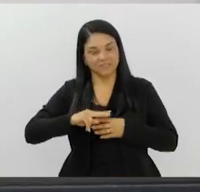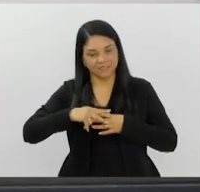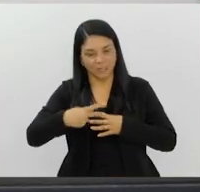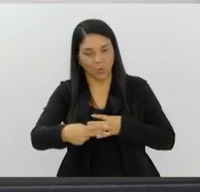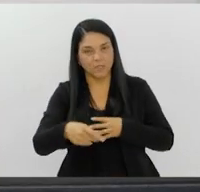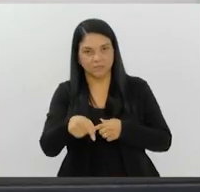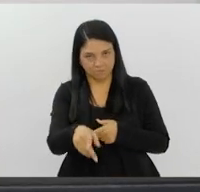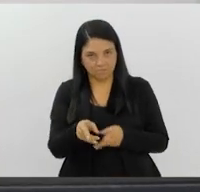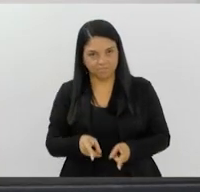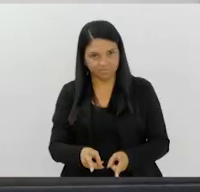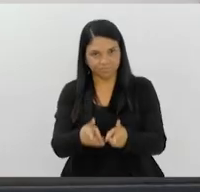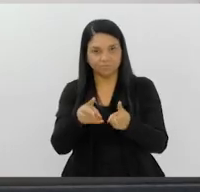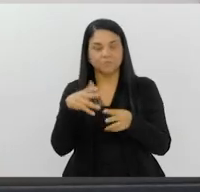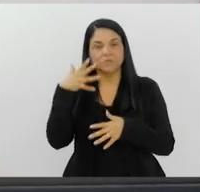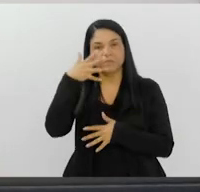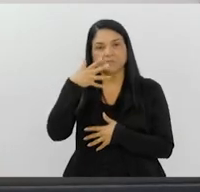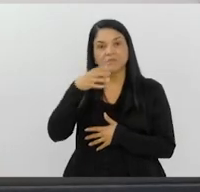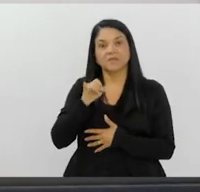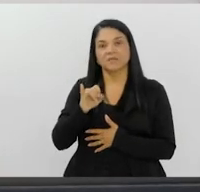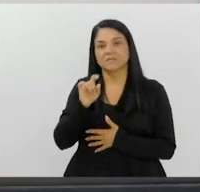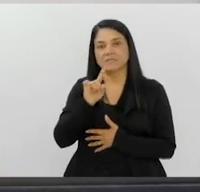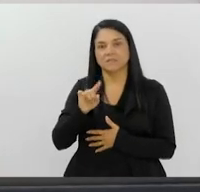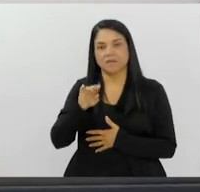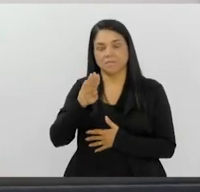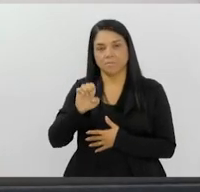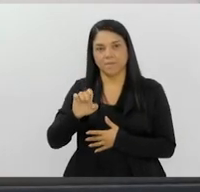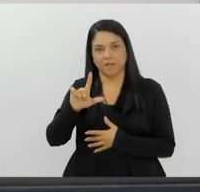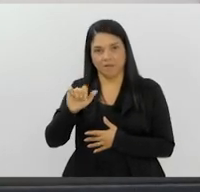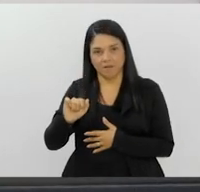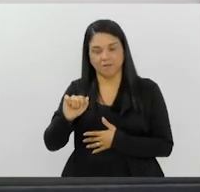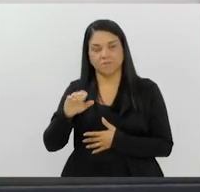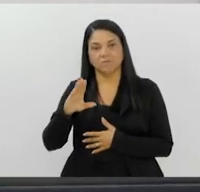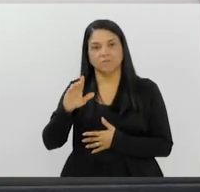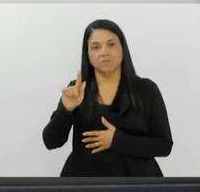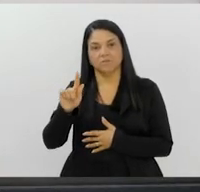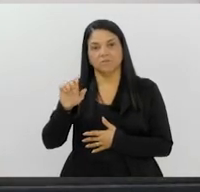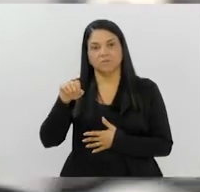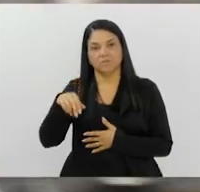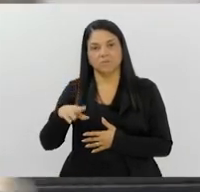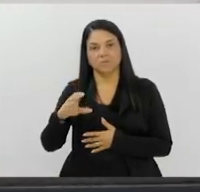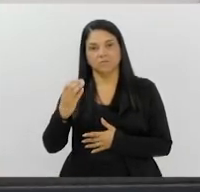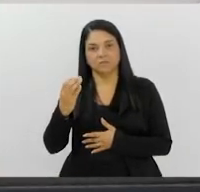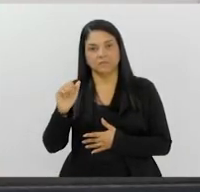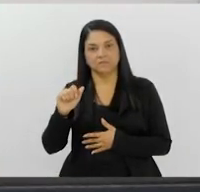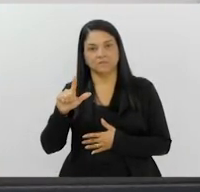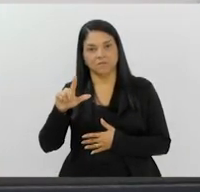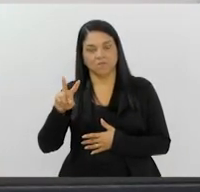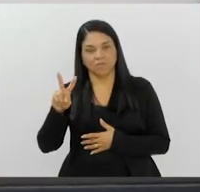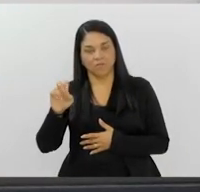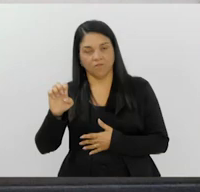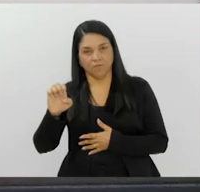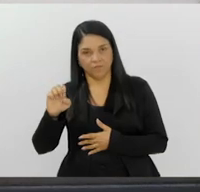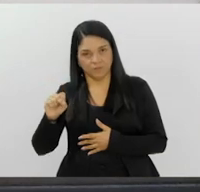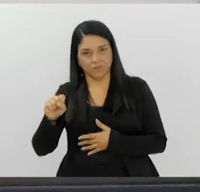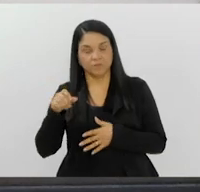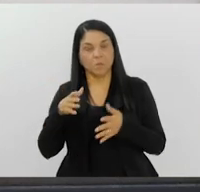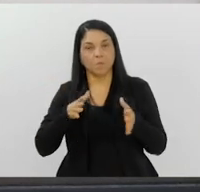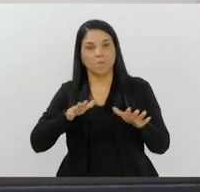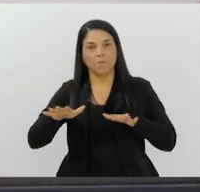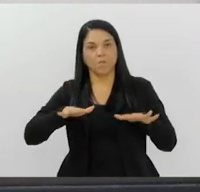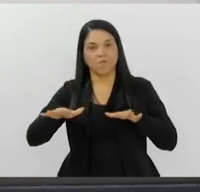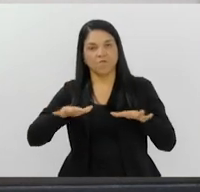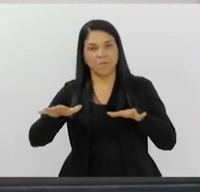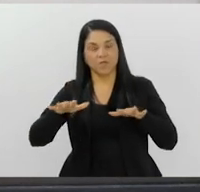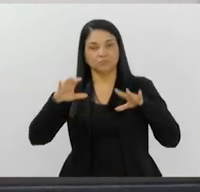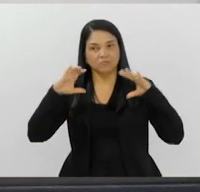próxima é a Isabela Gonçalves movimento feminista feminista da